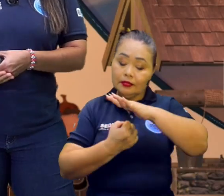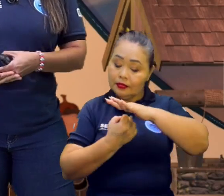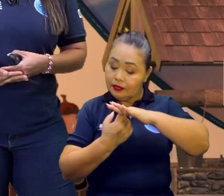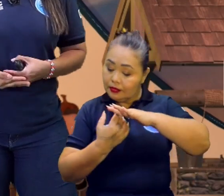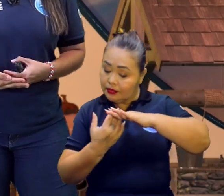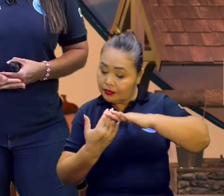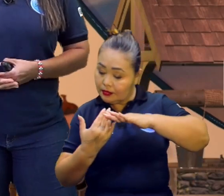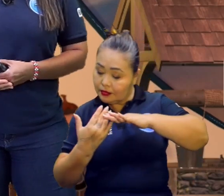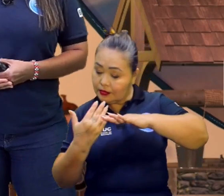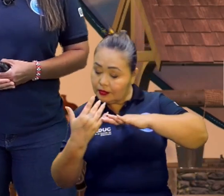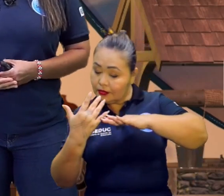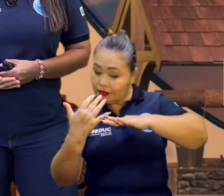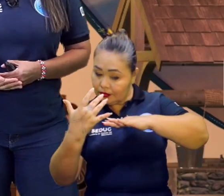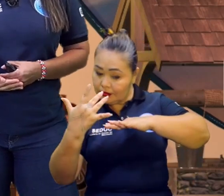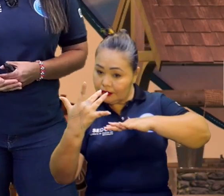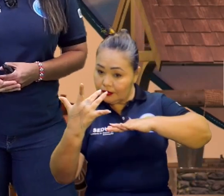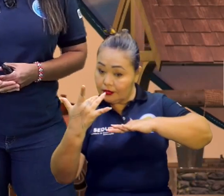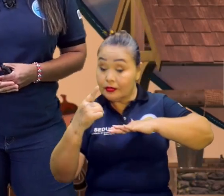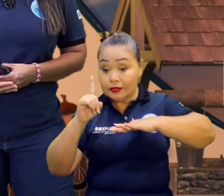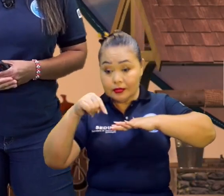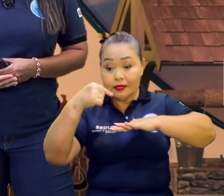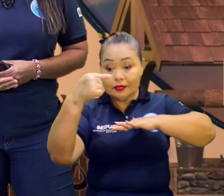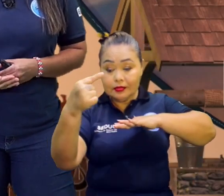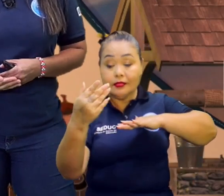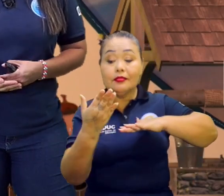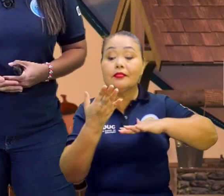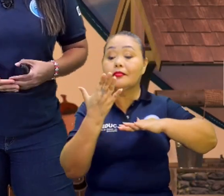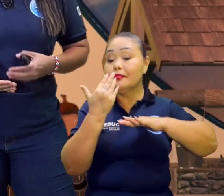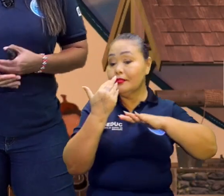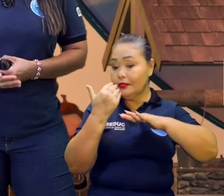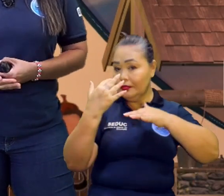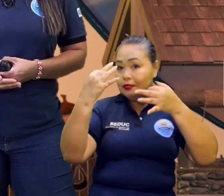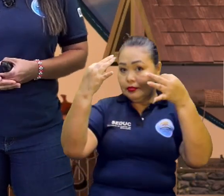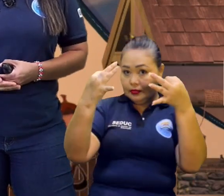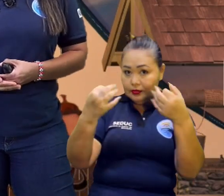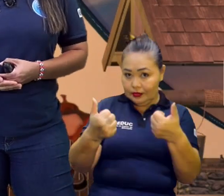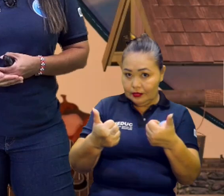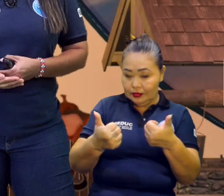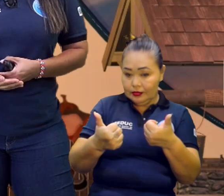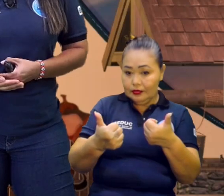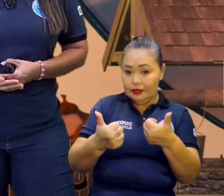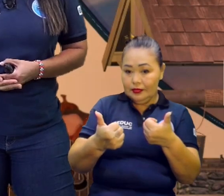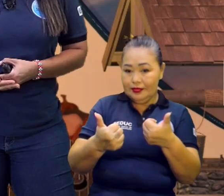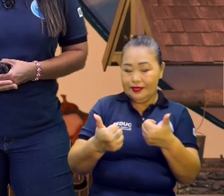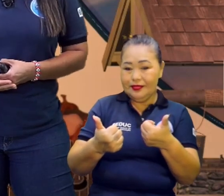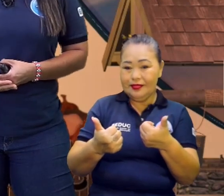espécies que nós consumimos. Perfeito? Ah, vem a Tabita filosofando.